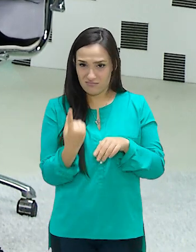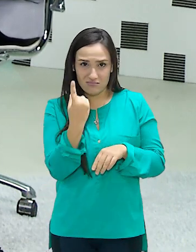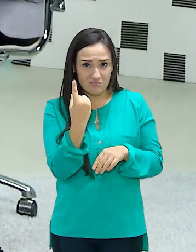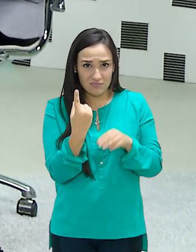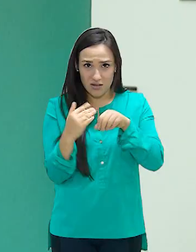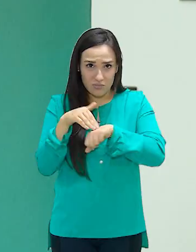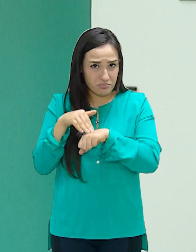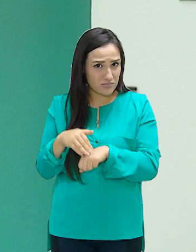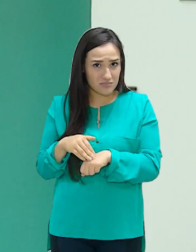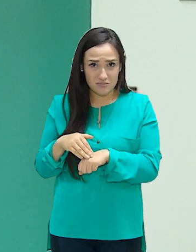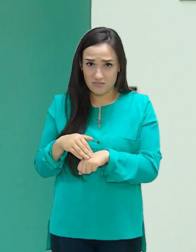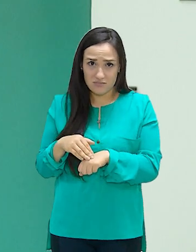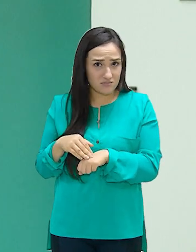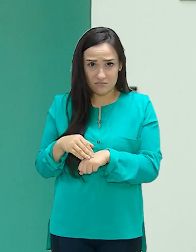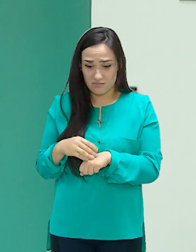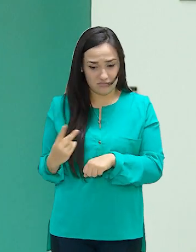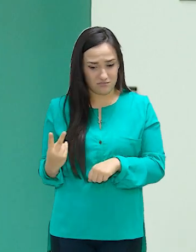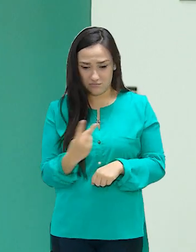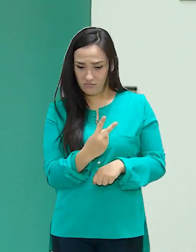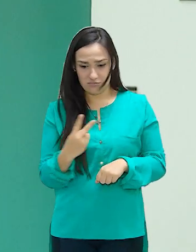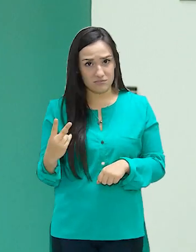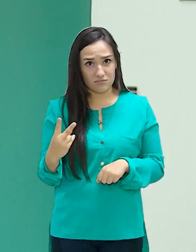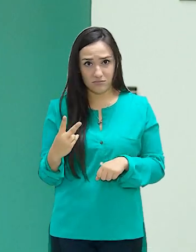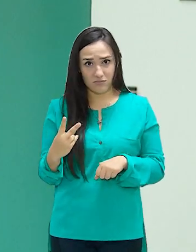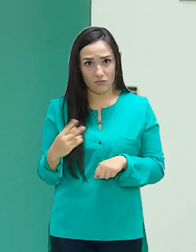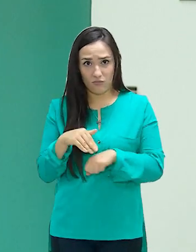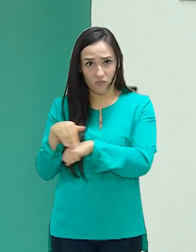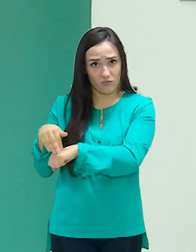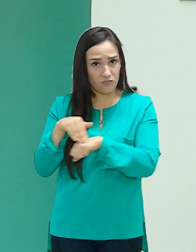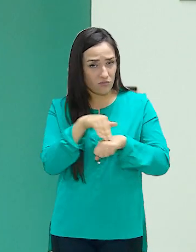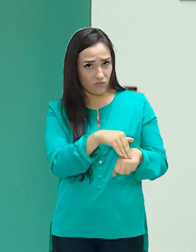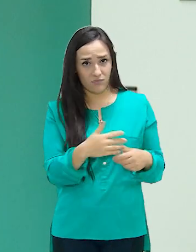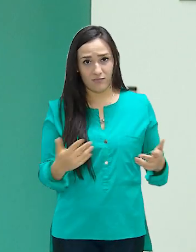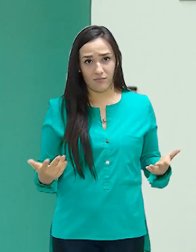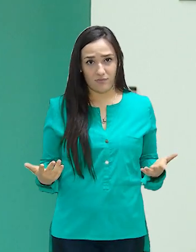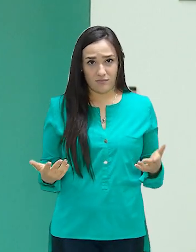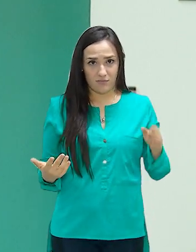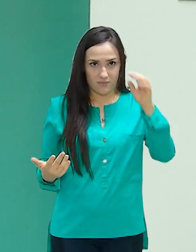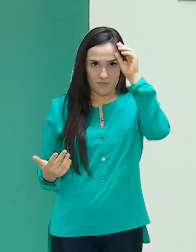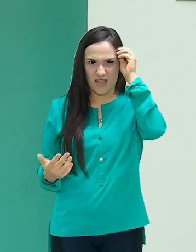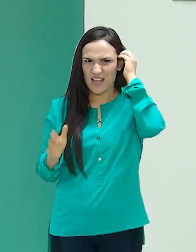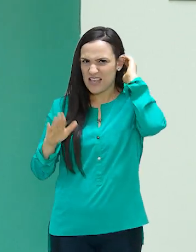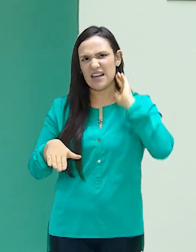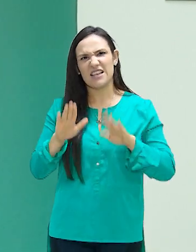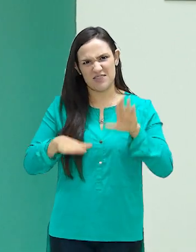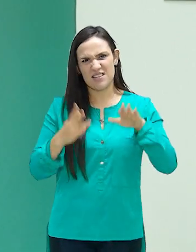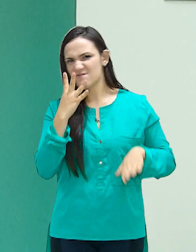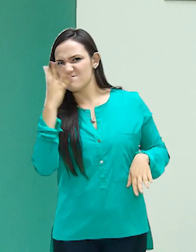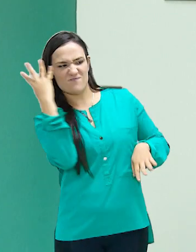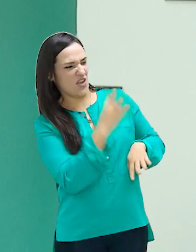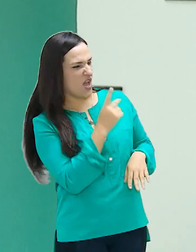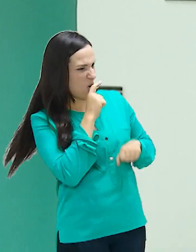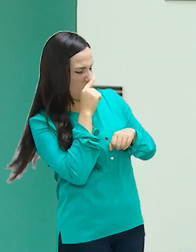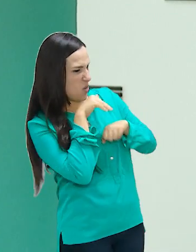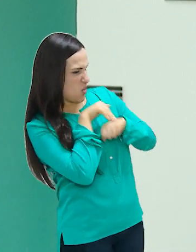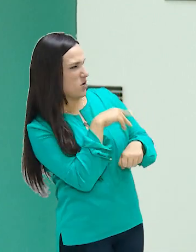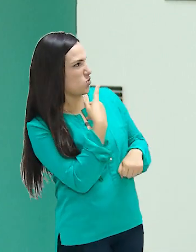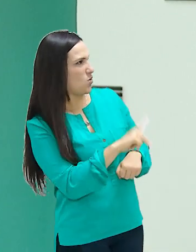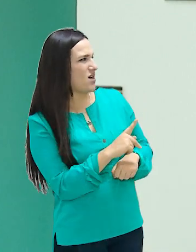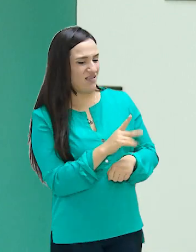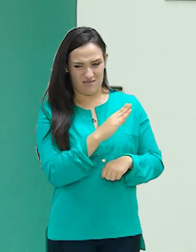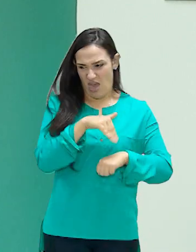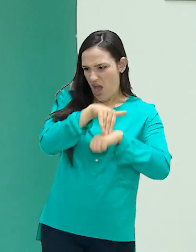um. Ambos são culpados. Naquele momento, a pessoa pode estar lá, você é o culpado, que não sei o quê. Mas